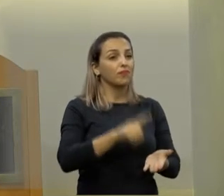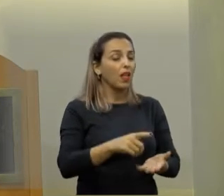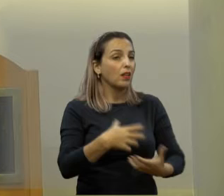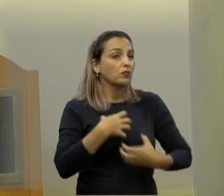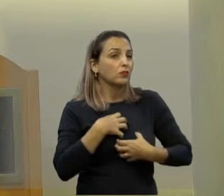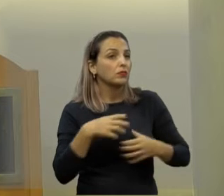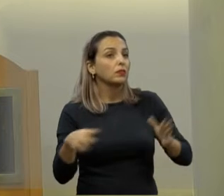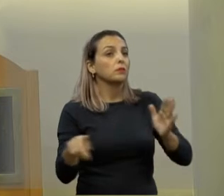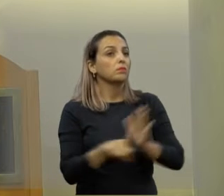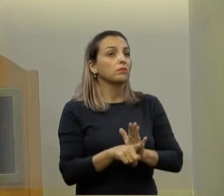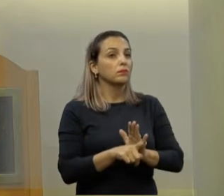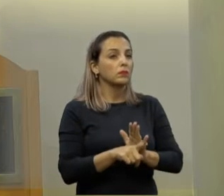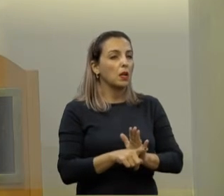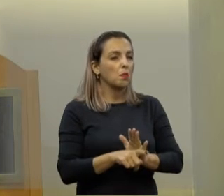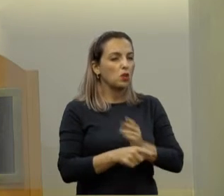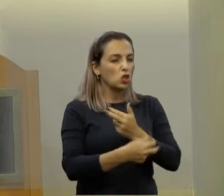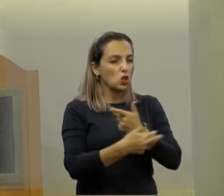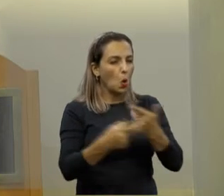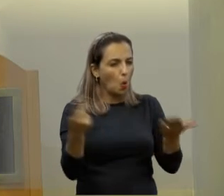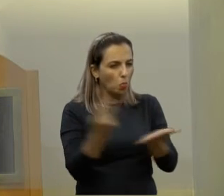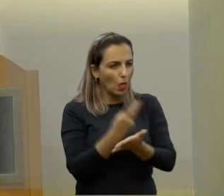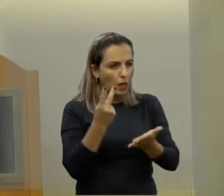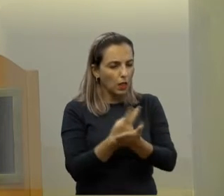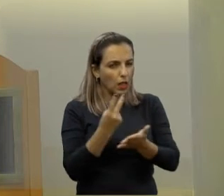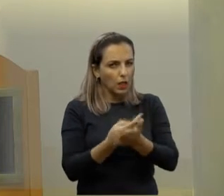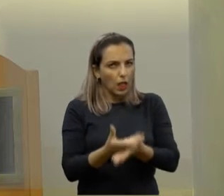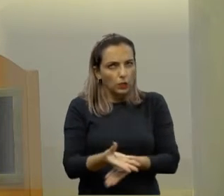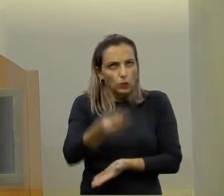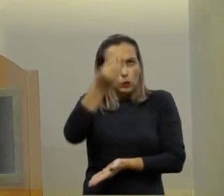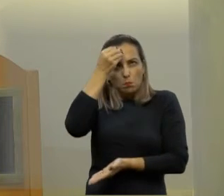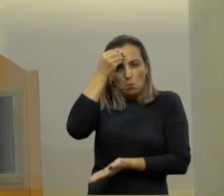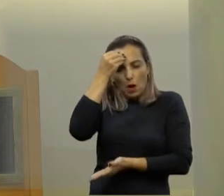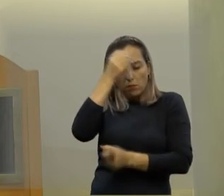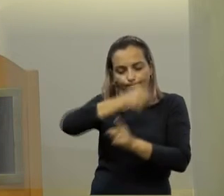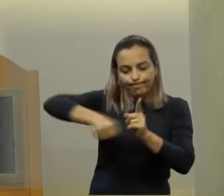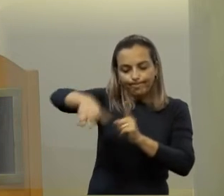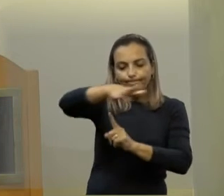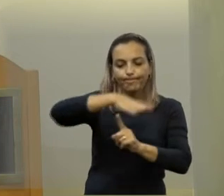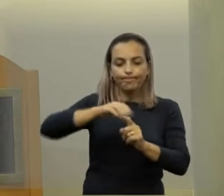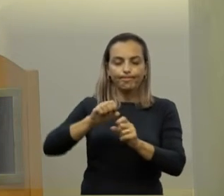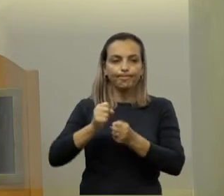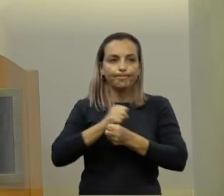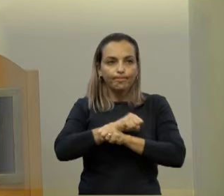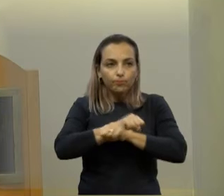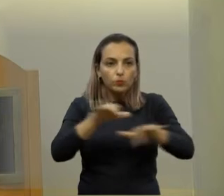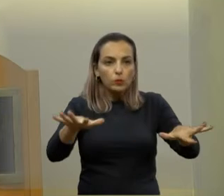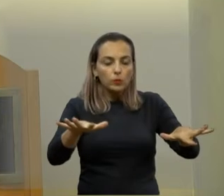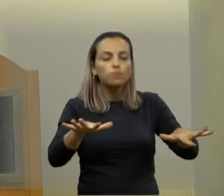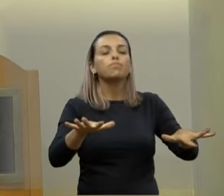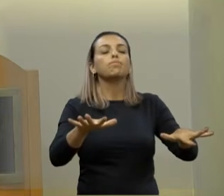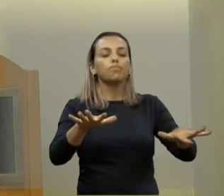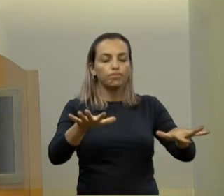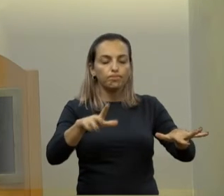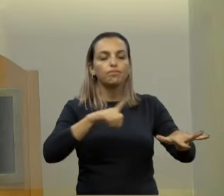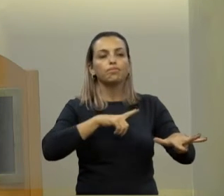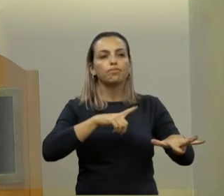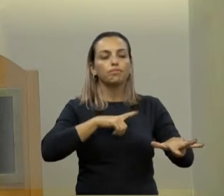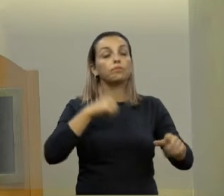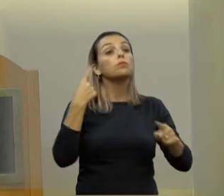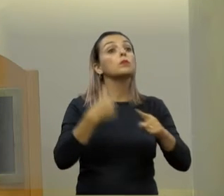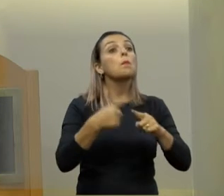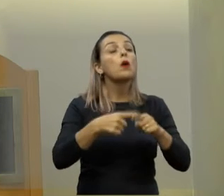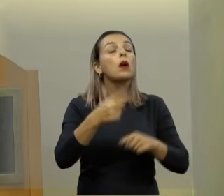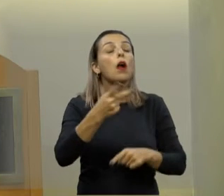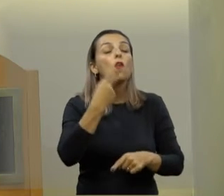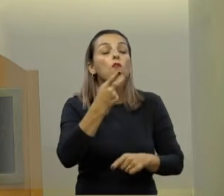de tentar plantar certas narrativa na cabeça da sociedade está por aí Presidente porque